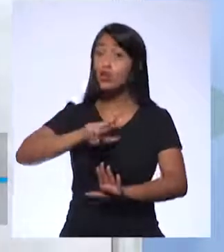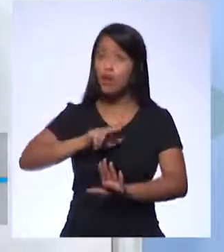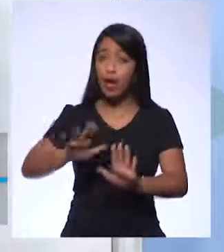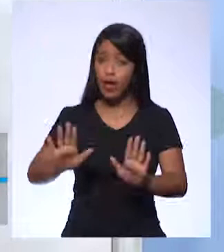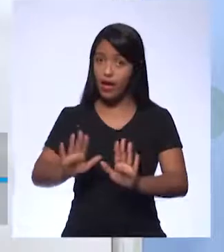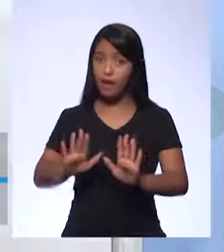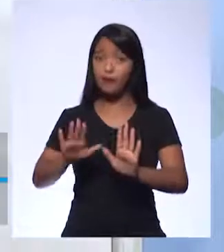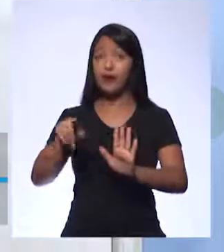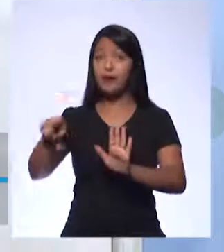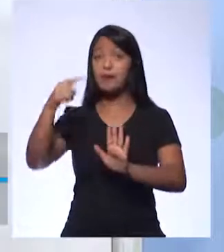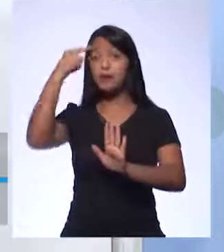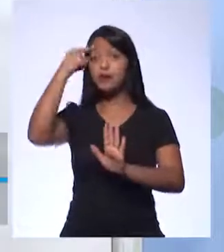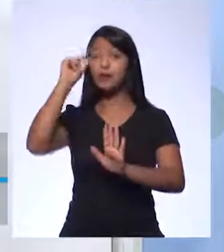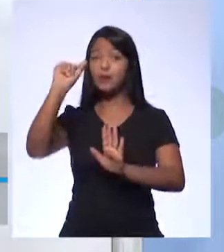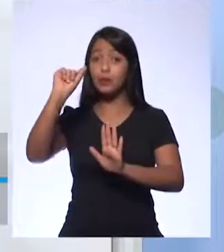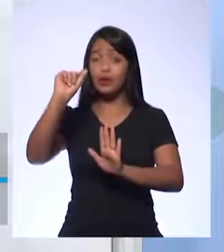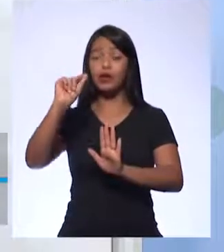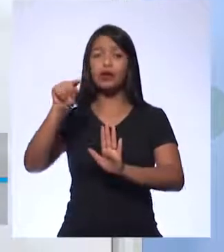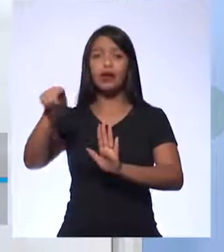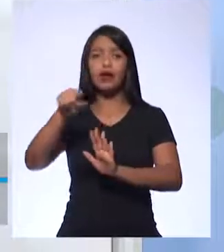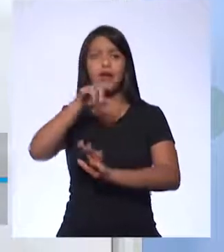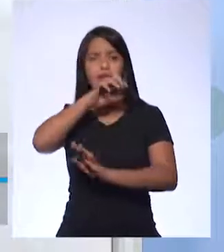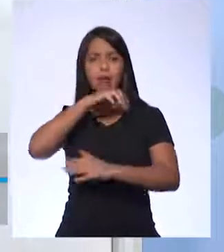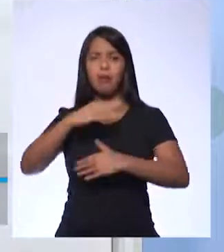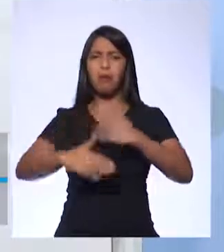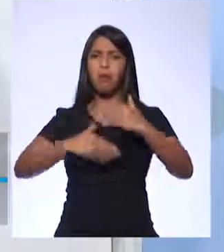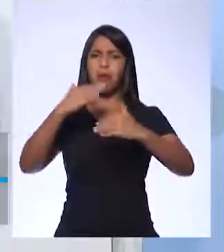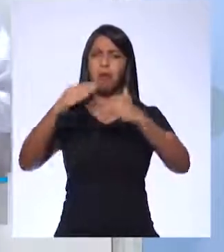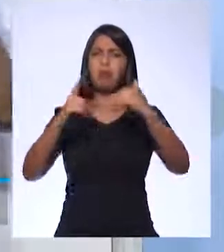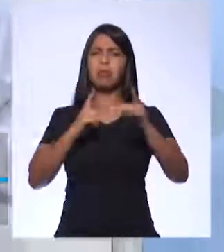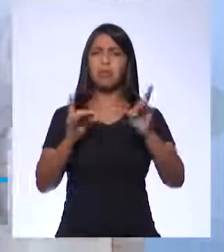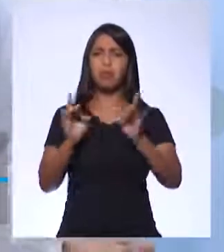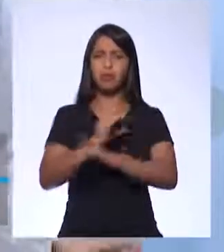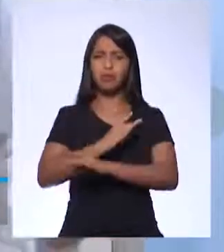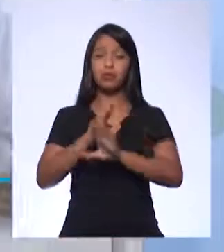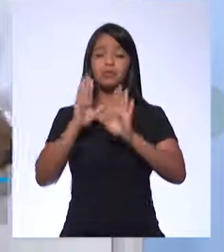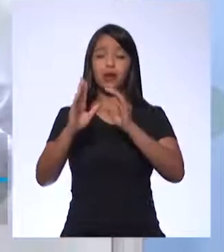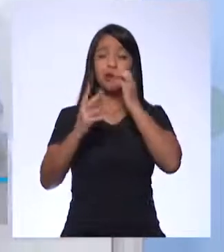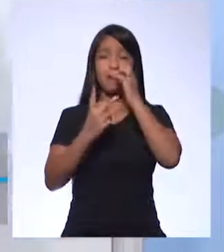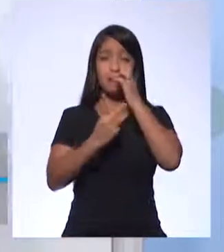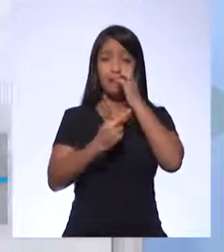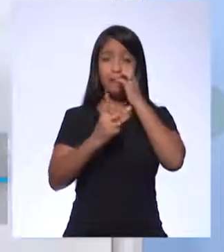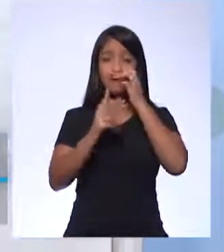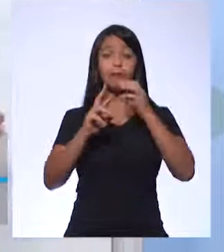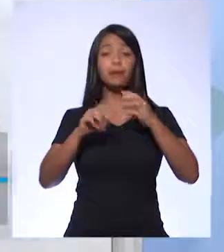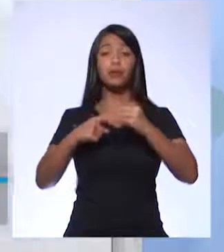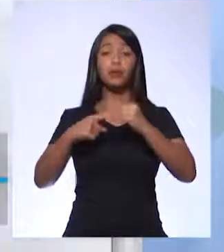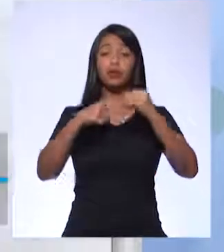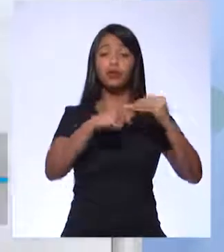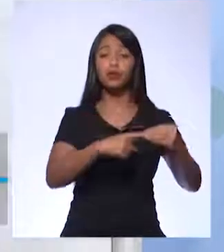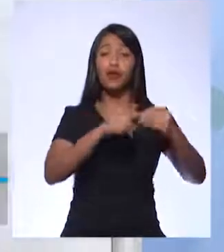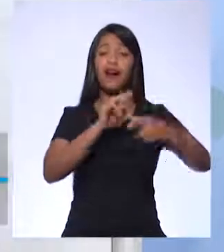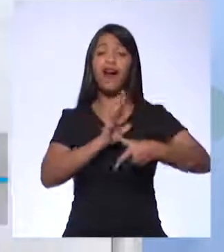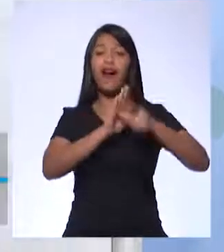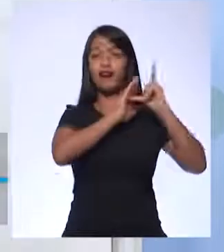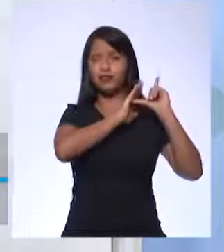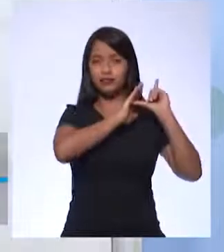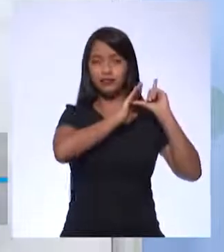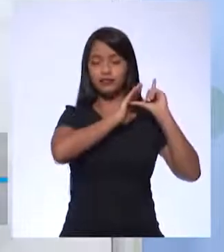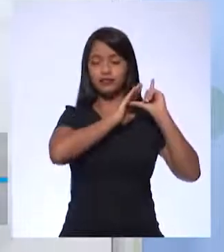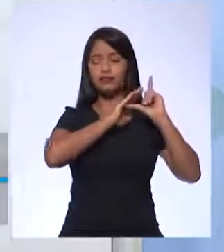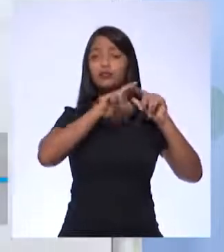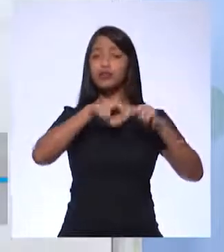como se fosse mais bem evoluído, porque ele é mais complexo, e o protozoário seria aquele ser vivo que veio antes do animal.